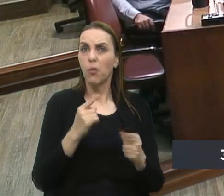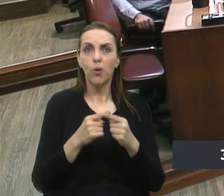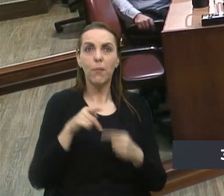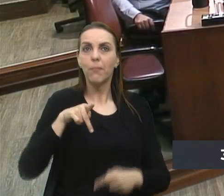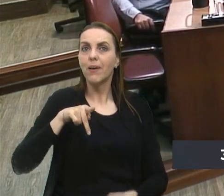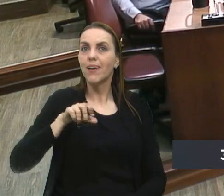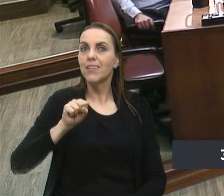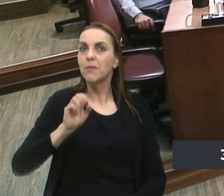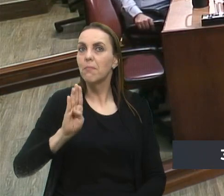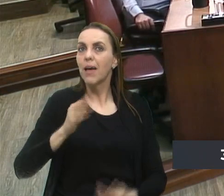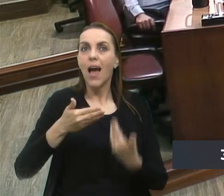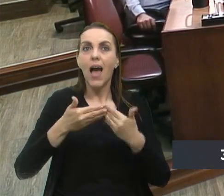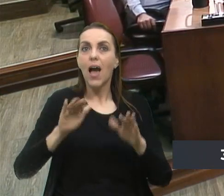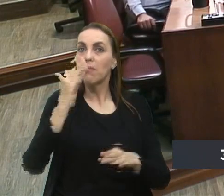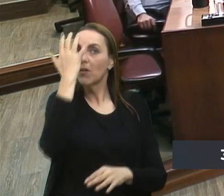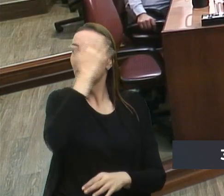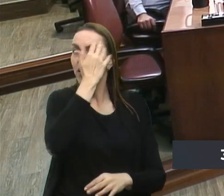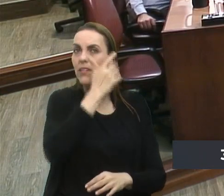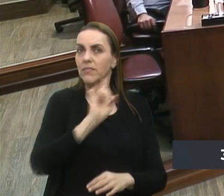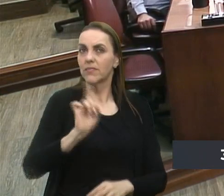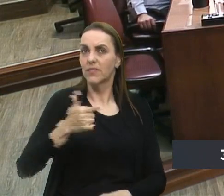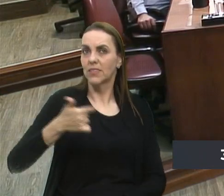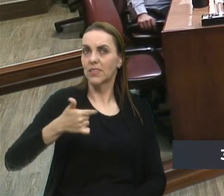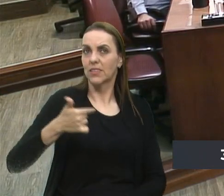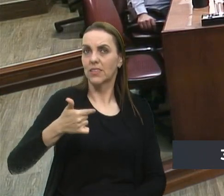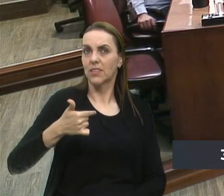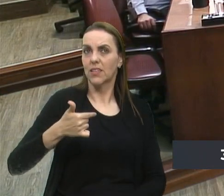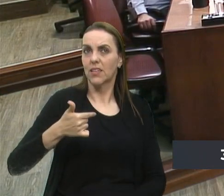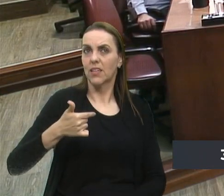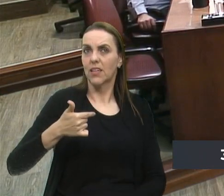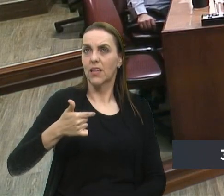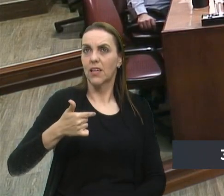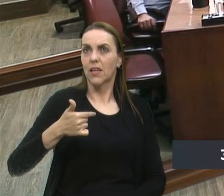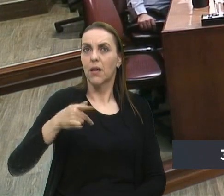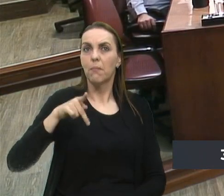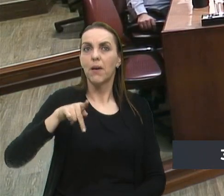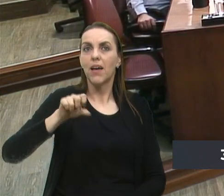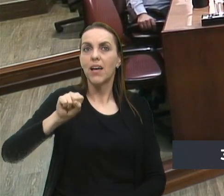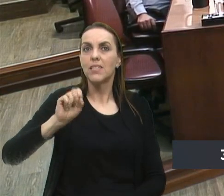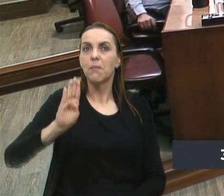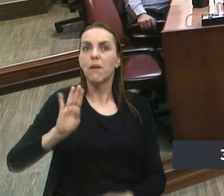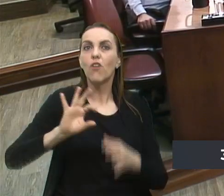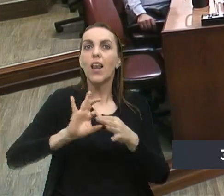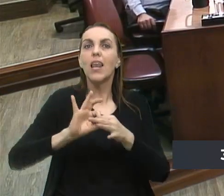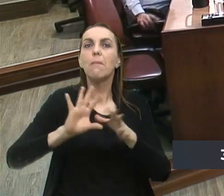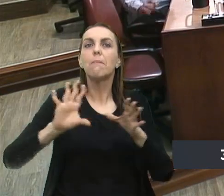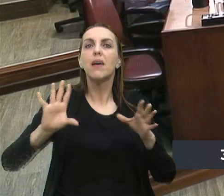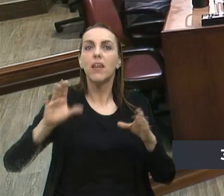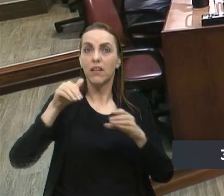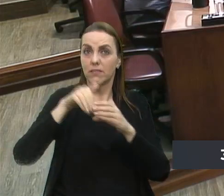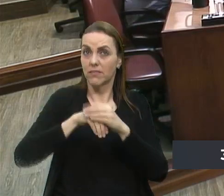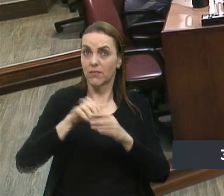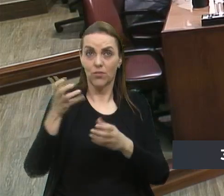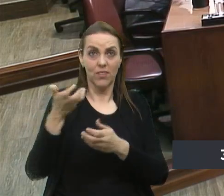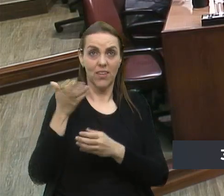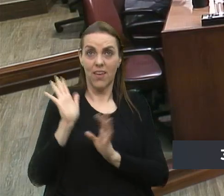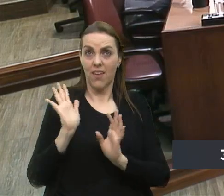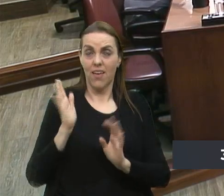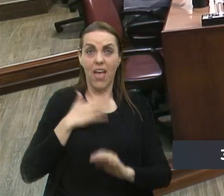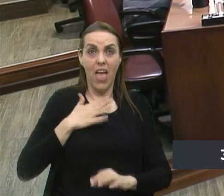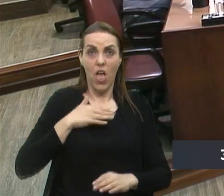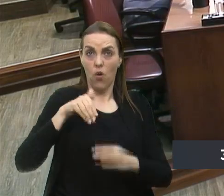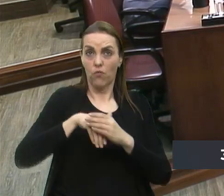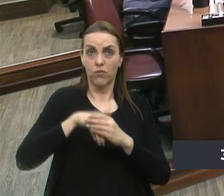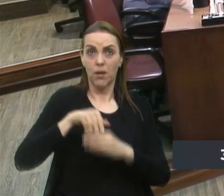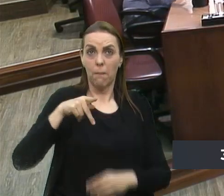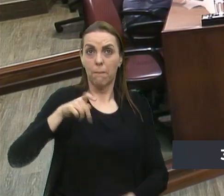para Adiló no segundo turno. O PSB foi liberado para votar em quem quiser. Eu votei no candidato Pepe e outros